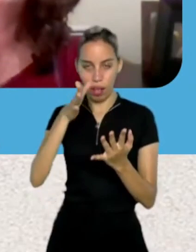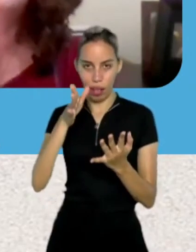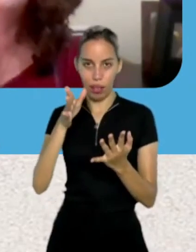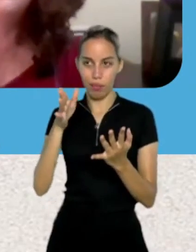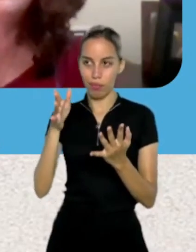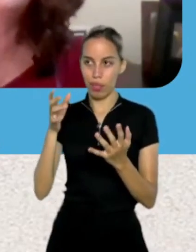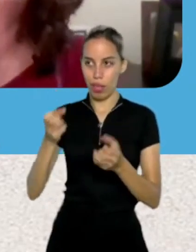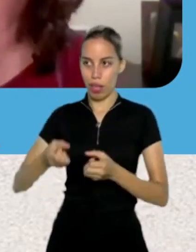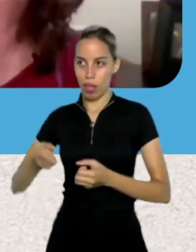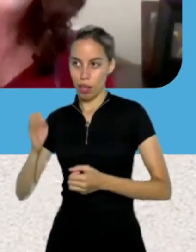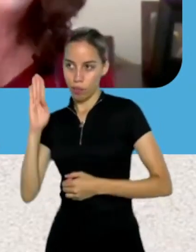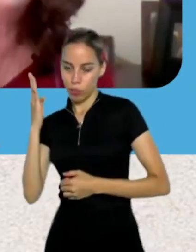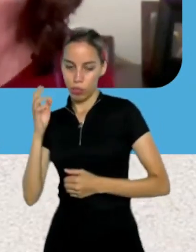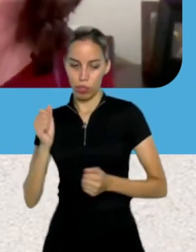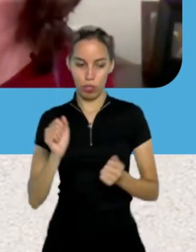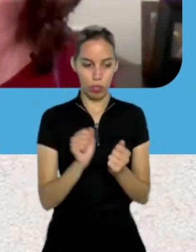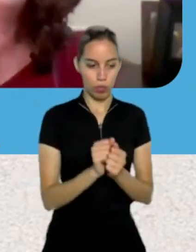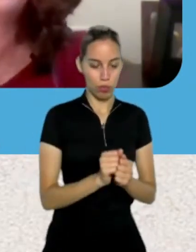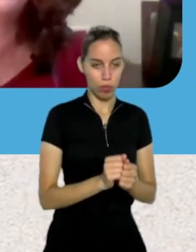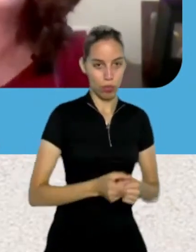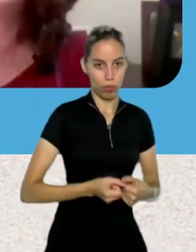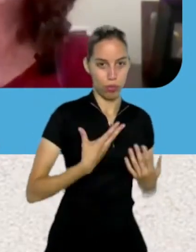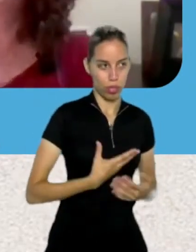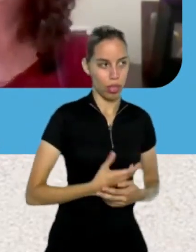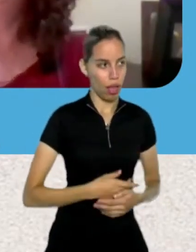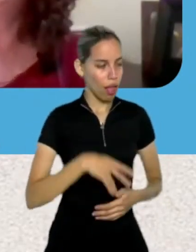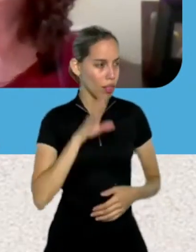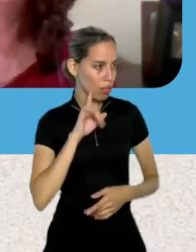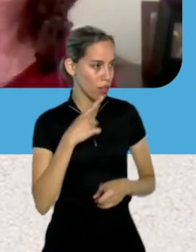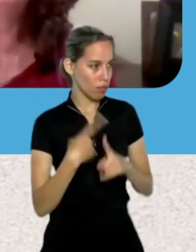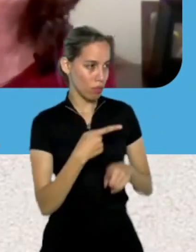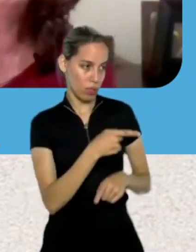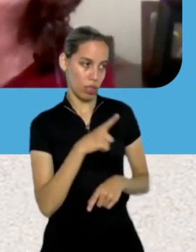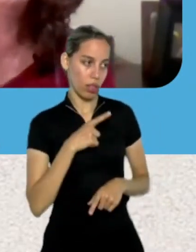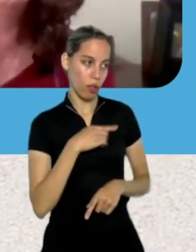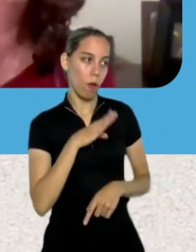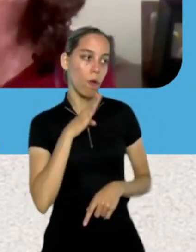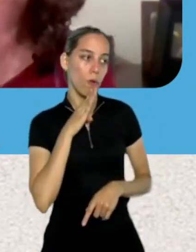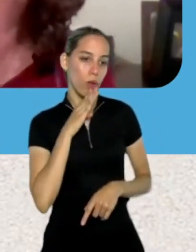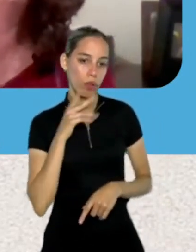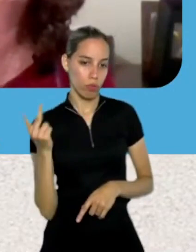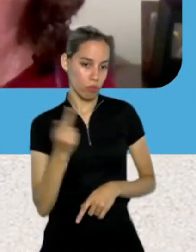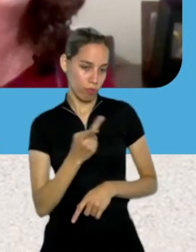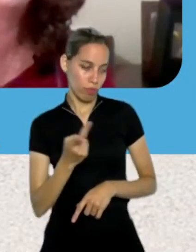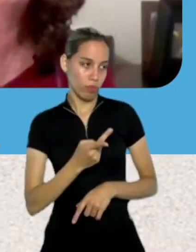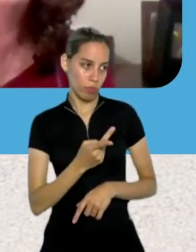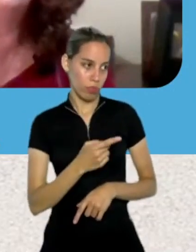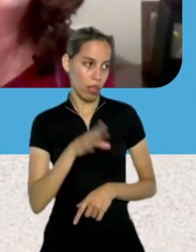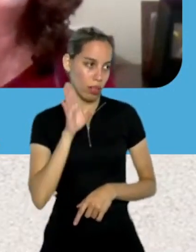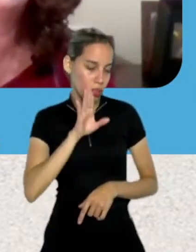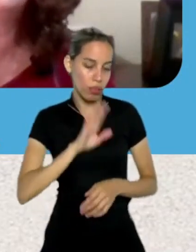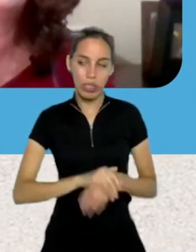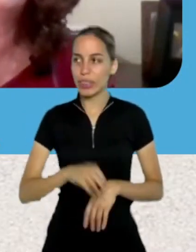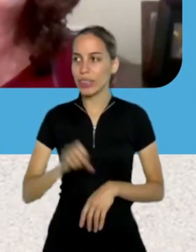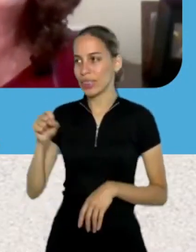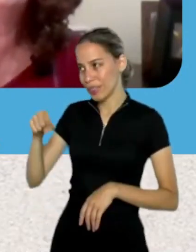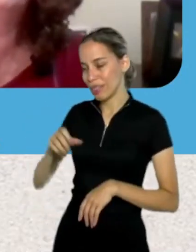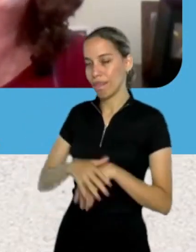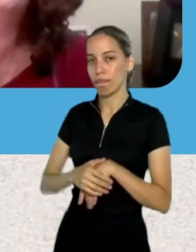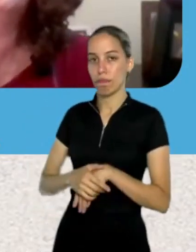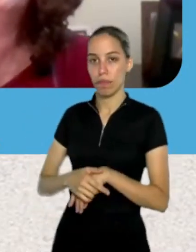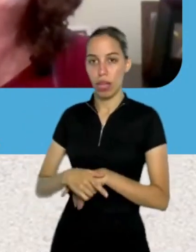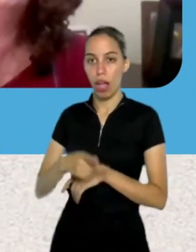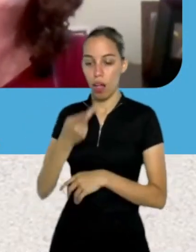nos dois e é legal demais poder unir. exatamente. E aí isso chama Memórias do Mundo, que aí eu trago, né, essa